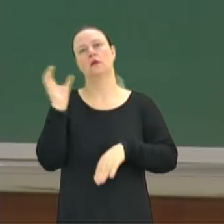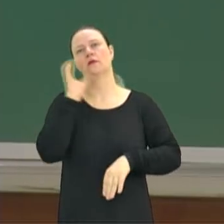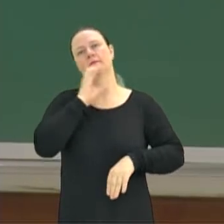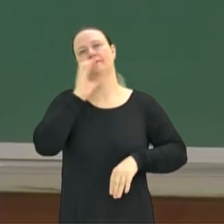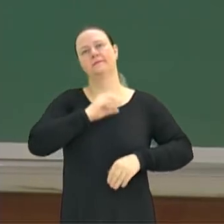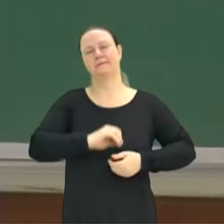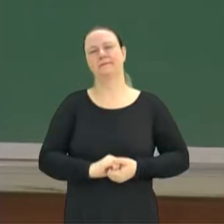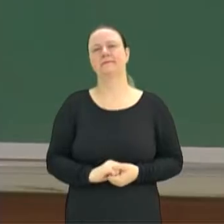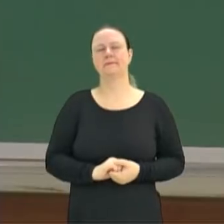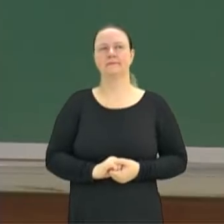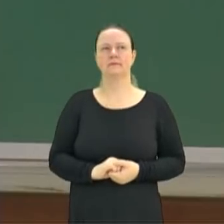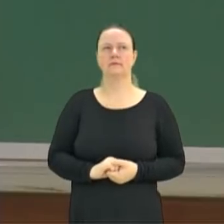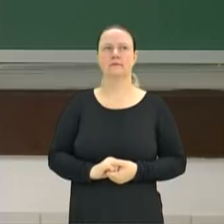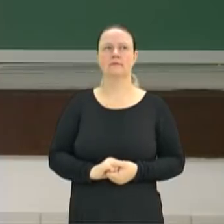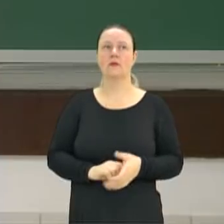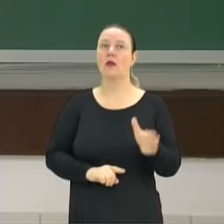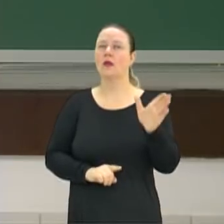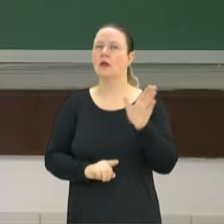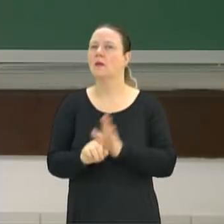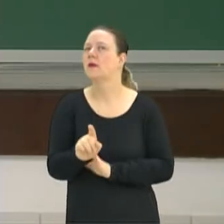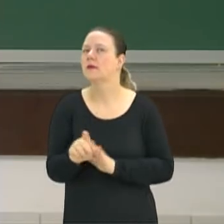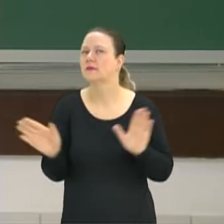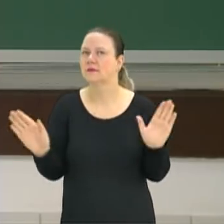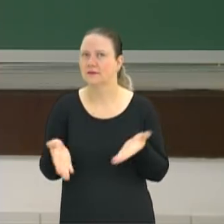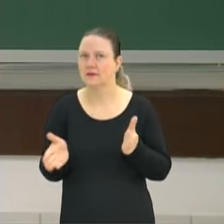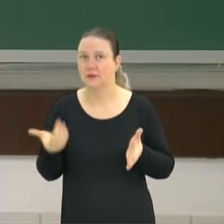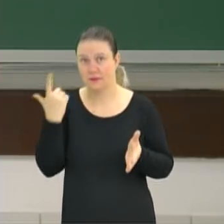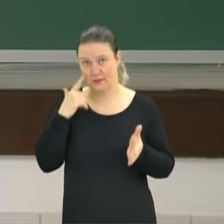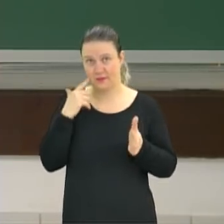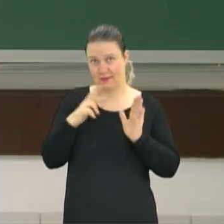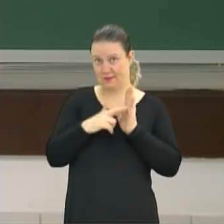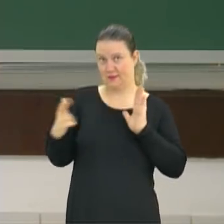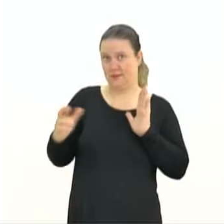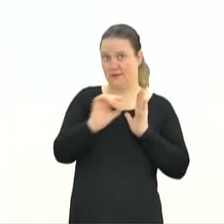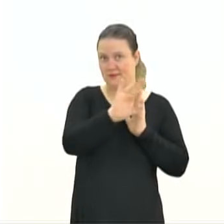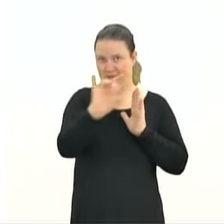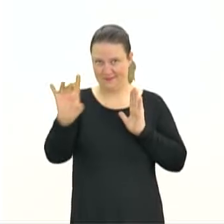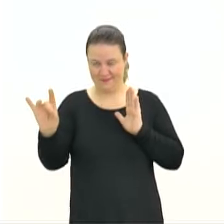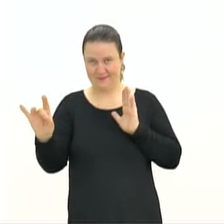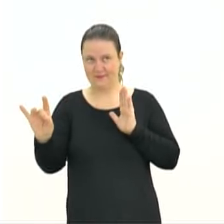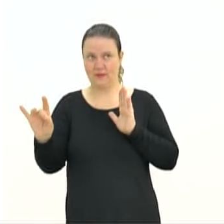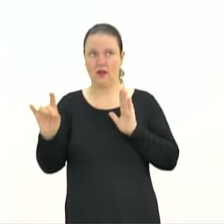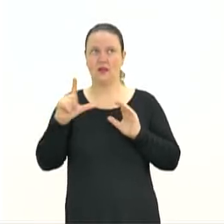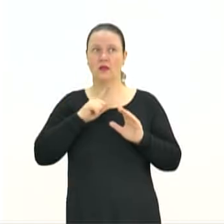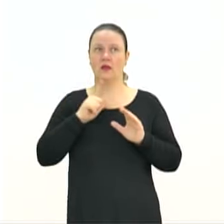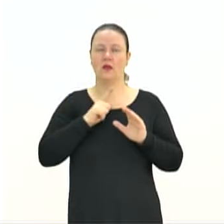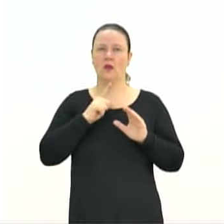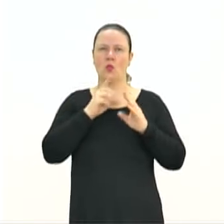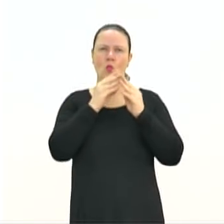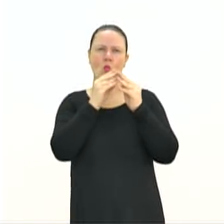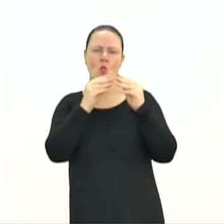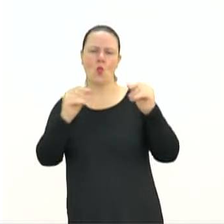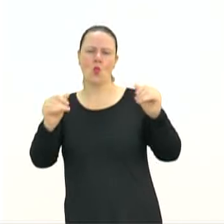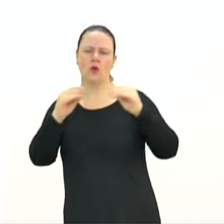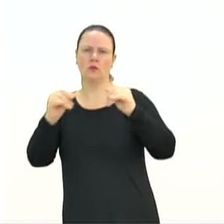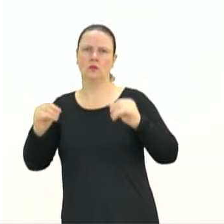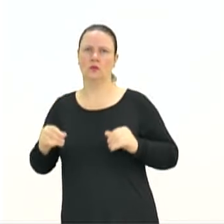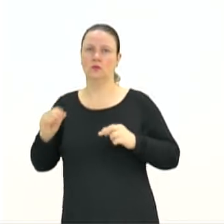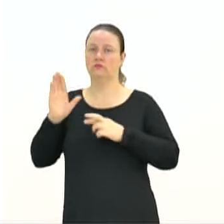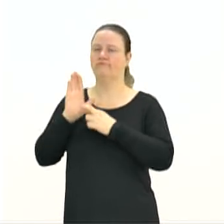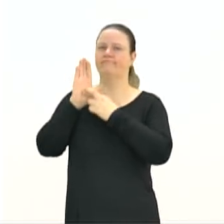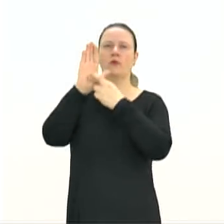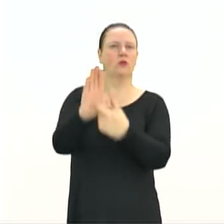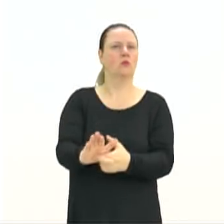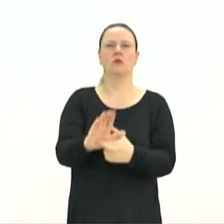tá? Um quiz, então. Vamos ver se você consegue responder sozinho aí agora. Os organismos decompositores não são representados nas